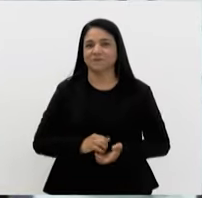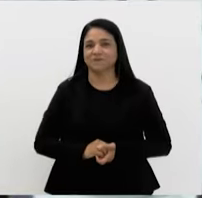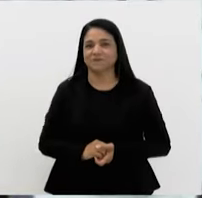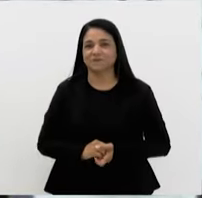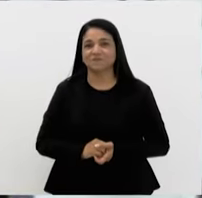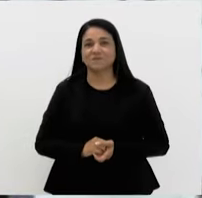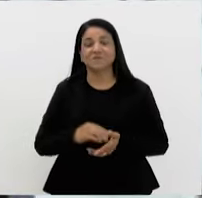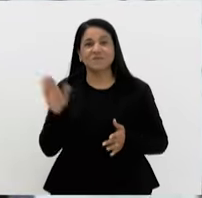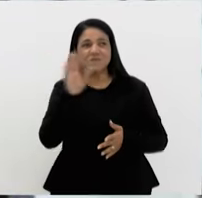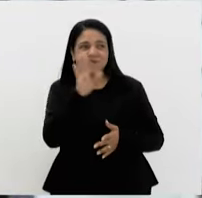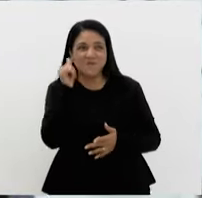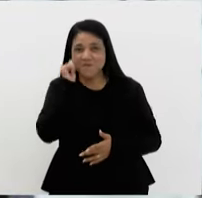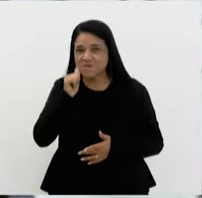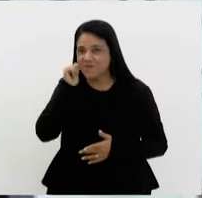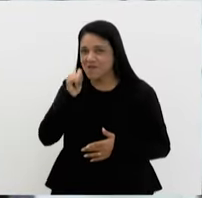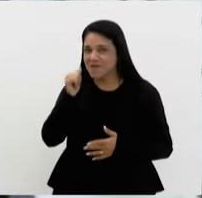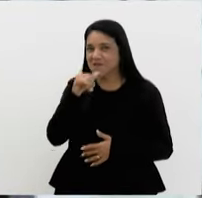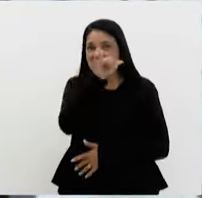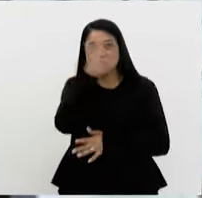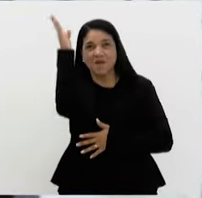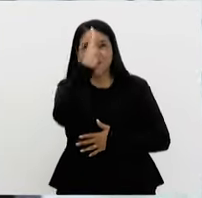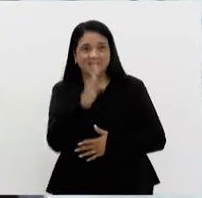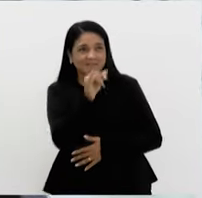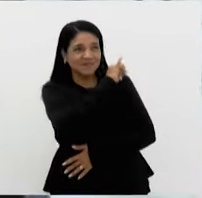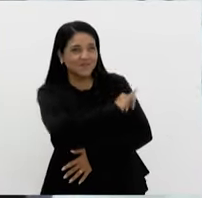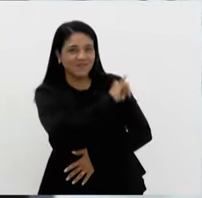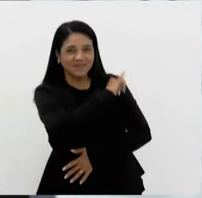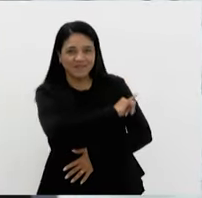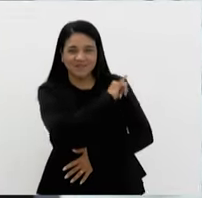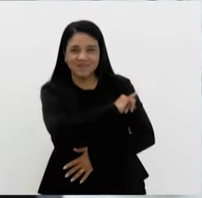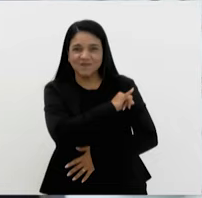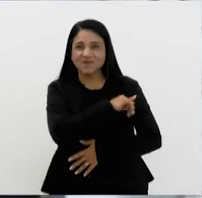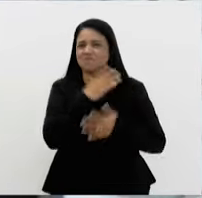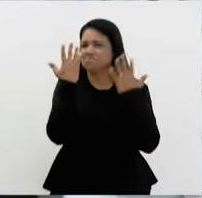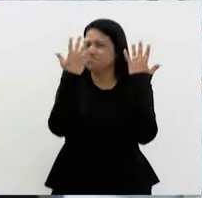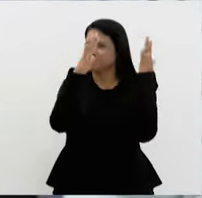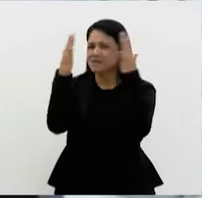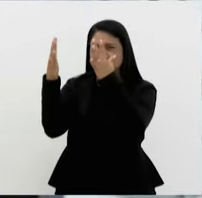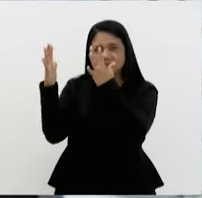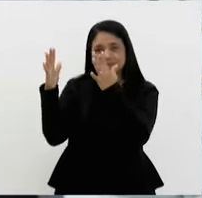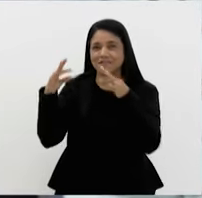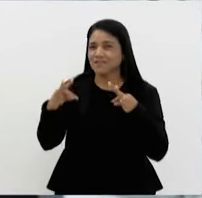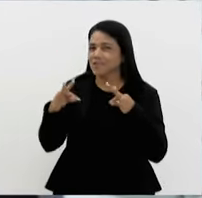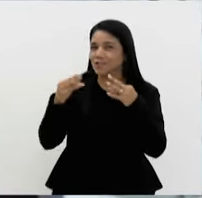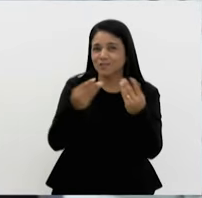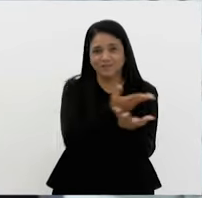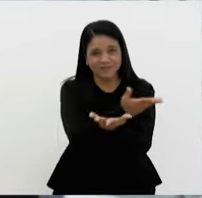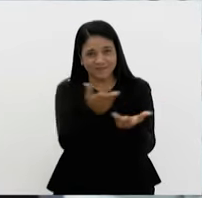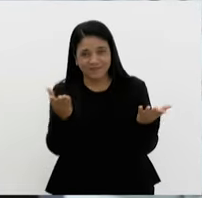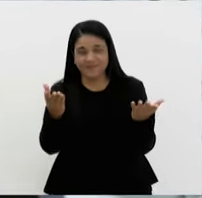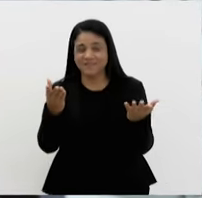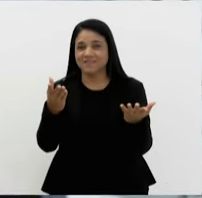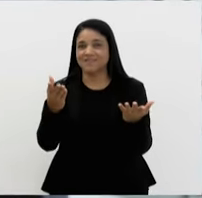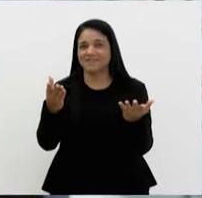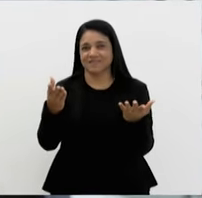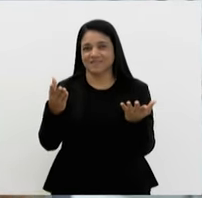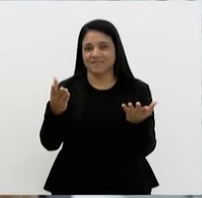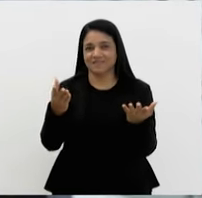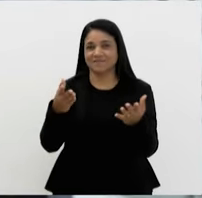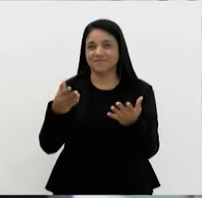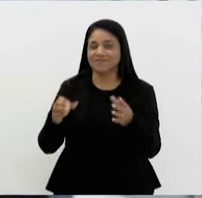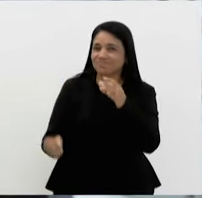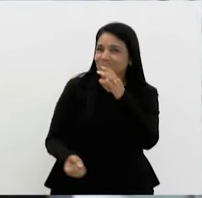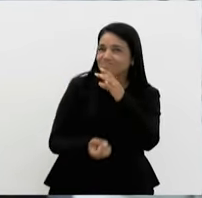Mulherada do meu Brasil, do meu Rio de Janeiro, que eu falo também, eu quero parabenizar a todos nós. A cada vez mais estamos